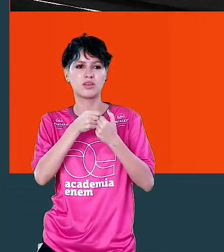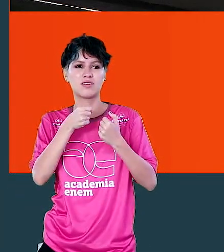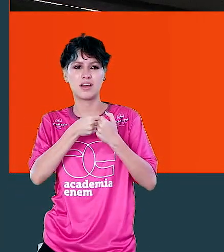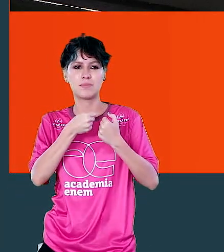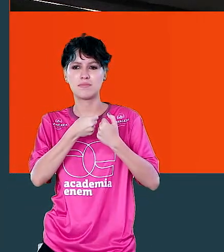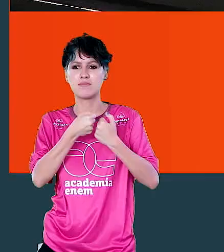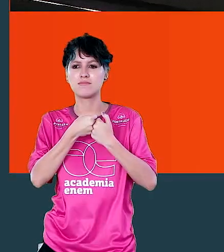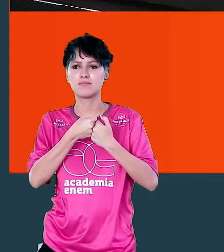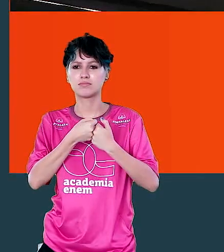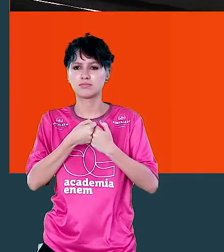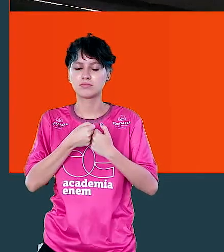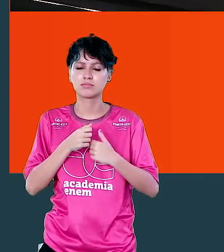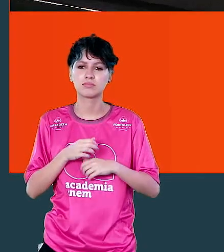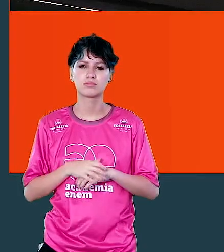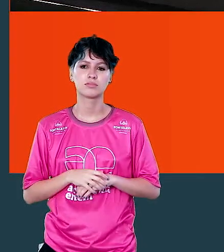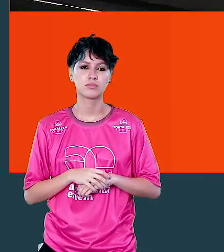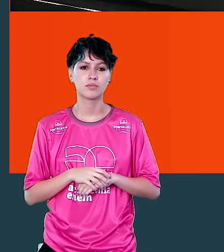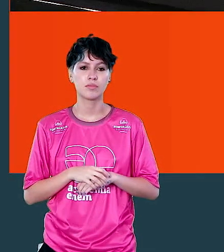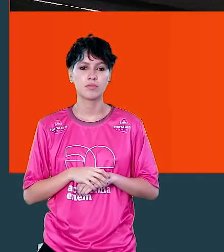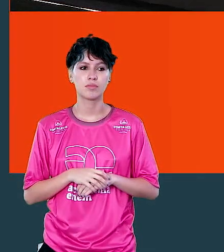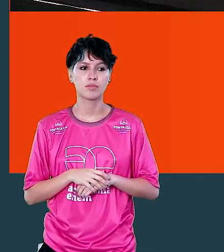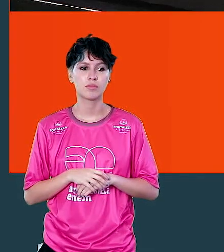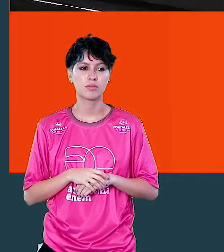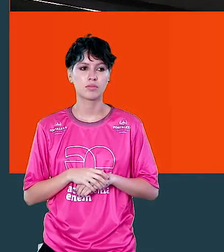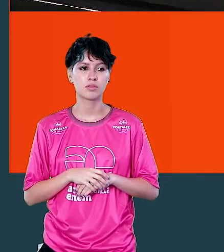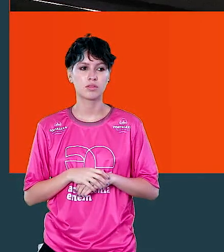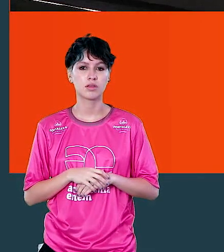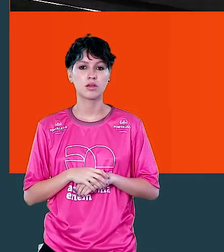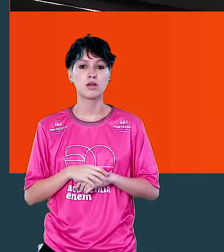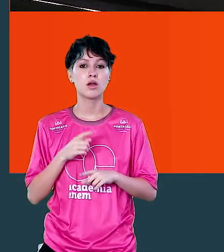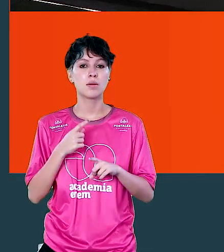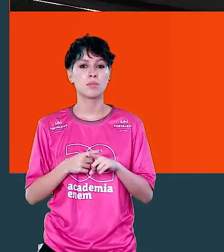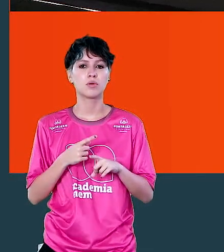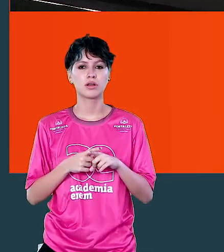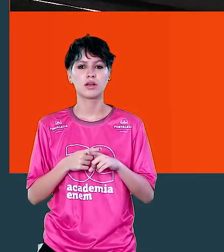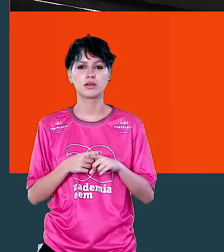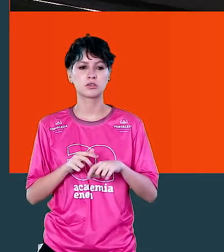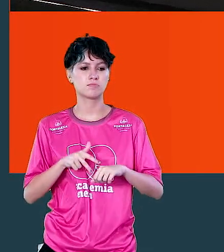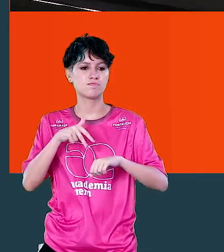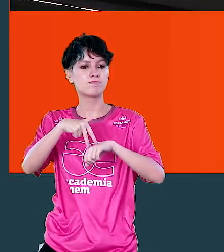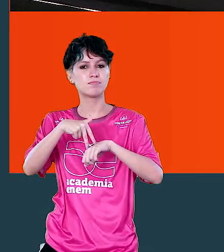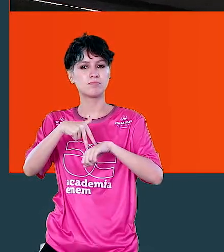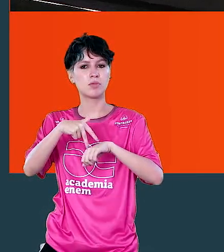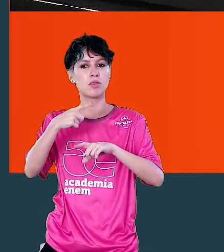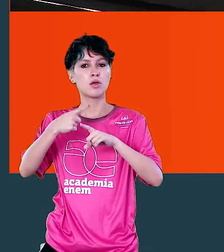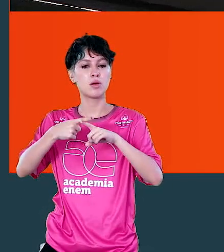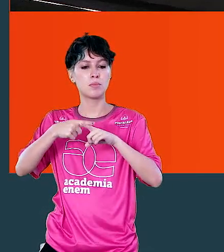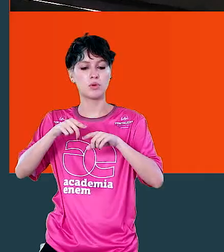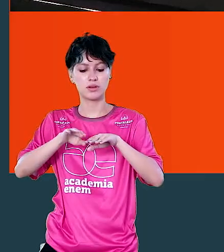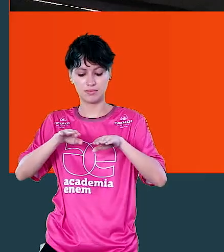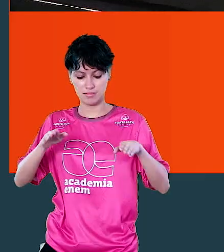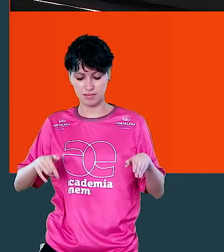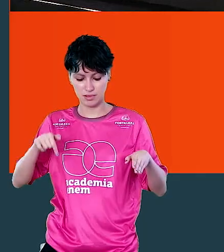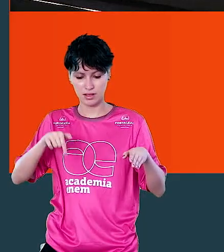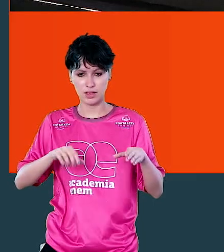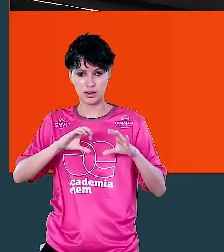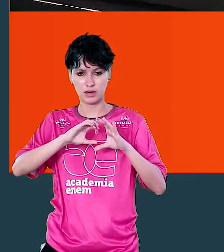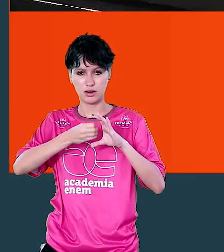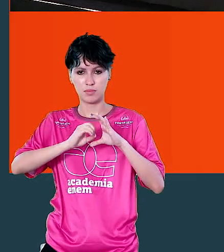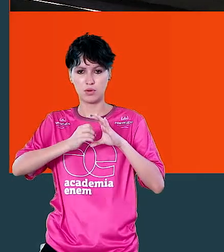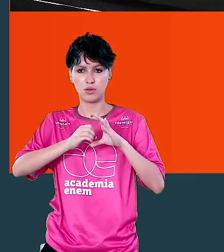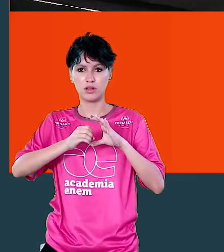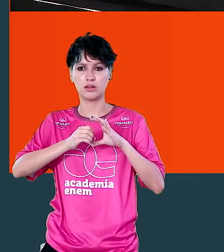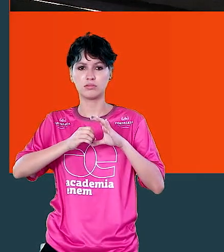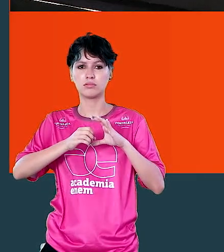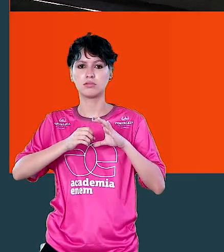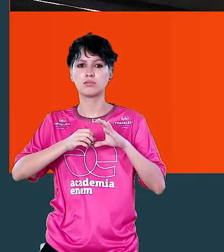aqui em cima? Porque o palco é sólido. As moléculas estão mais juntas. Como eu também estou no estado sólido, eu